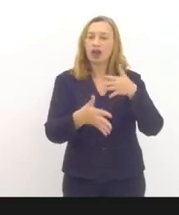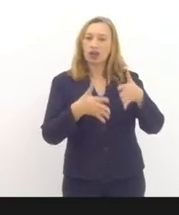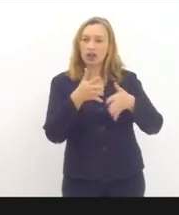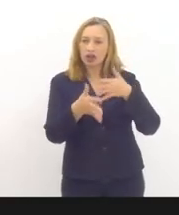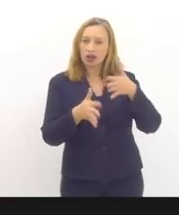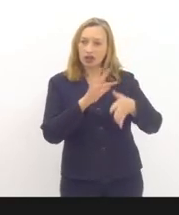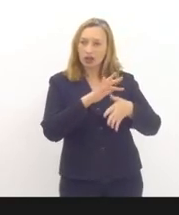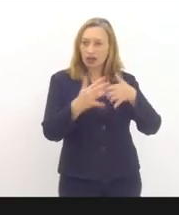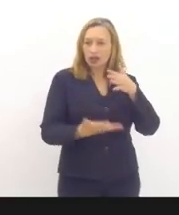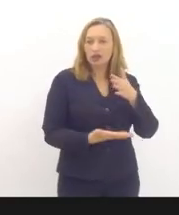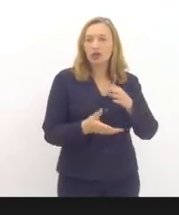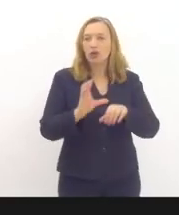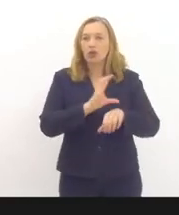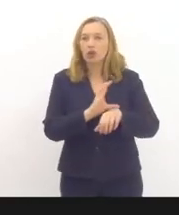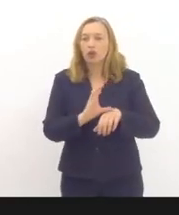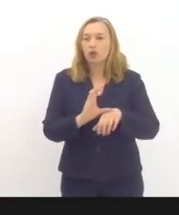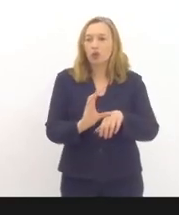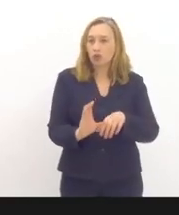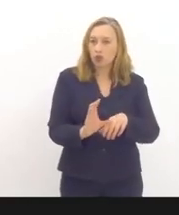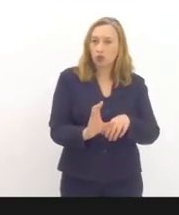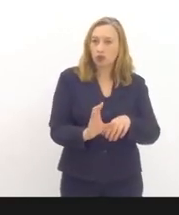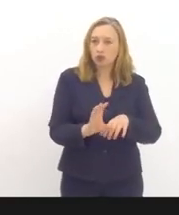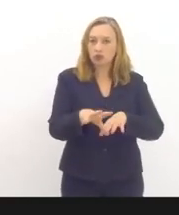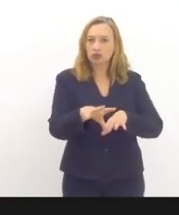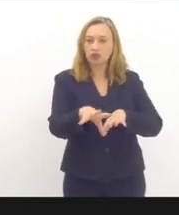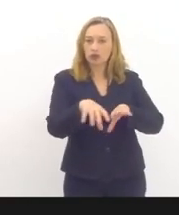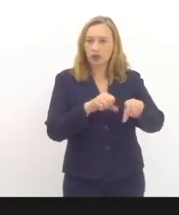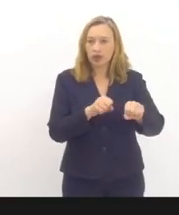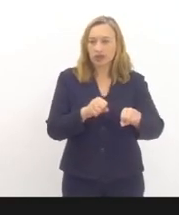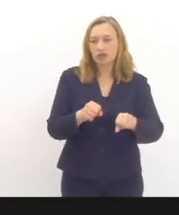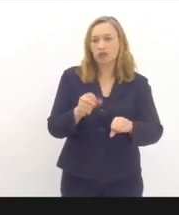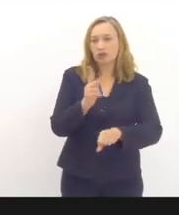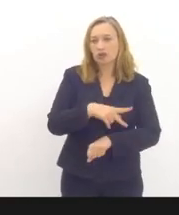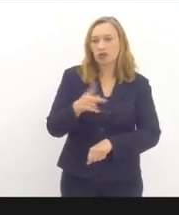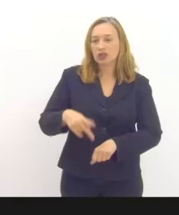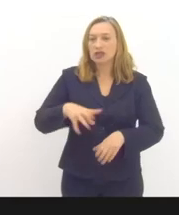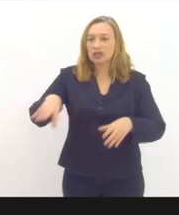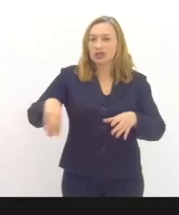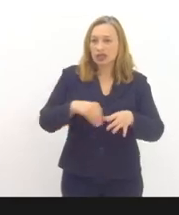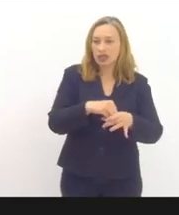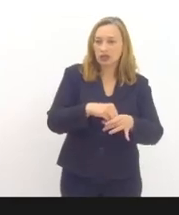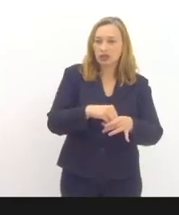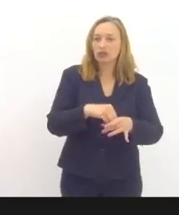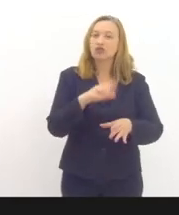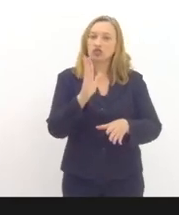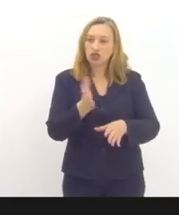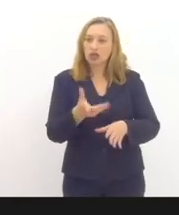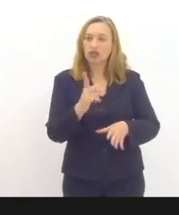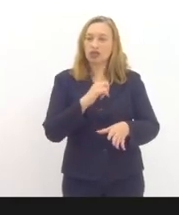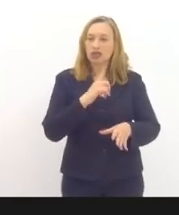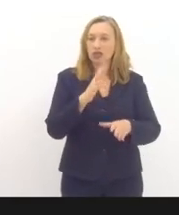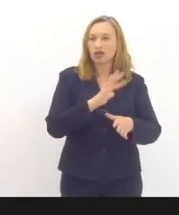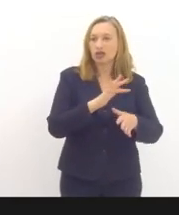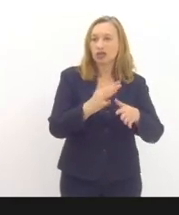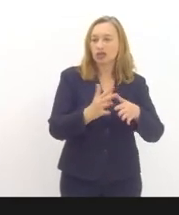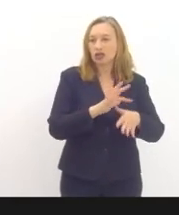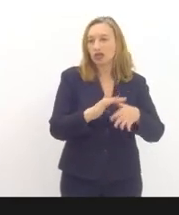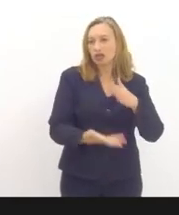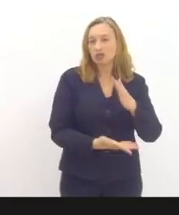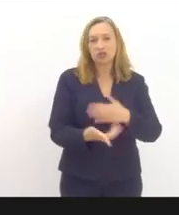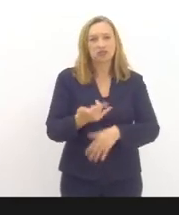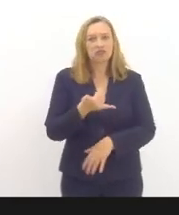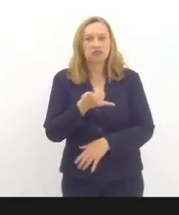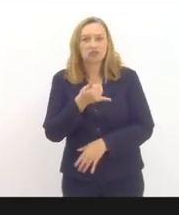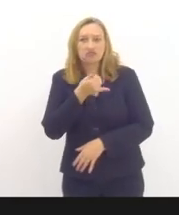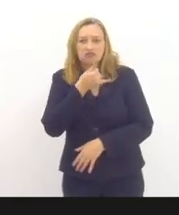o curso normal, ele dentro da sua matriz, ele já comporta o componente relacionado a Libras. Eu não tenho aqui,